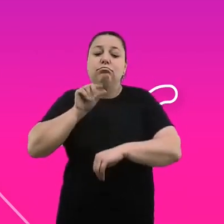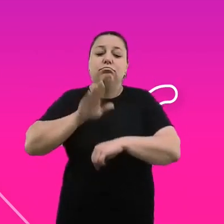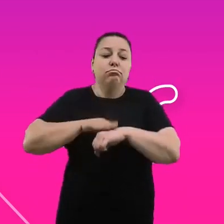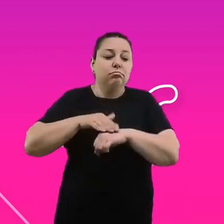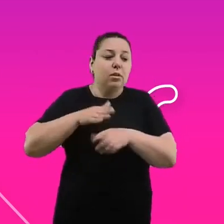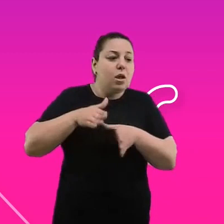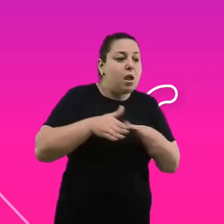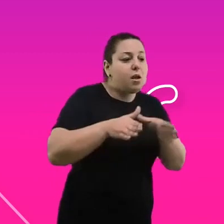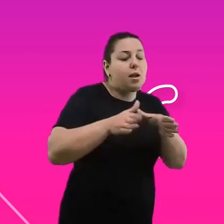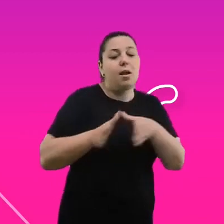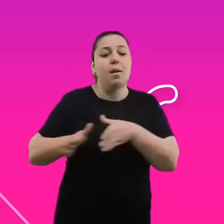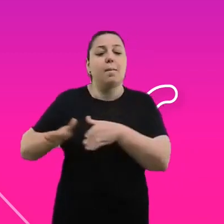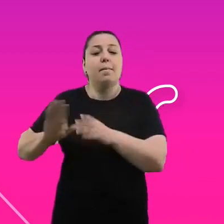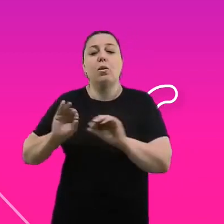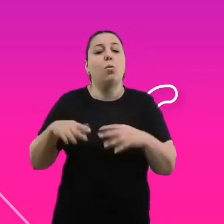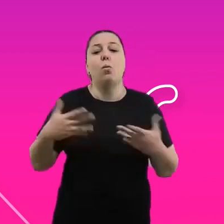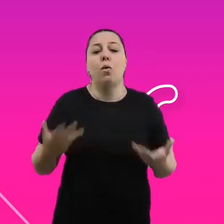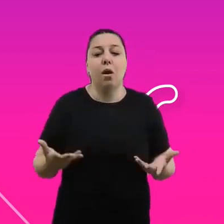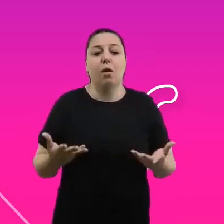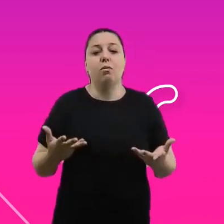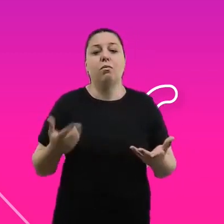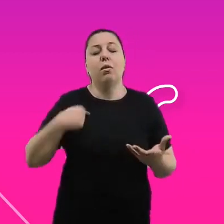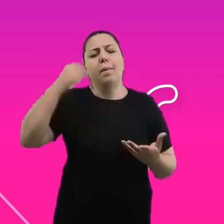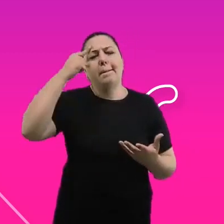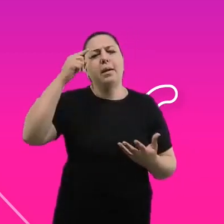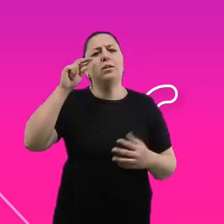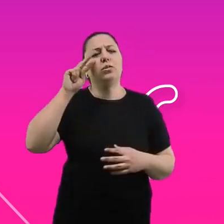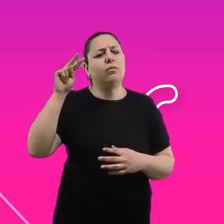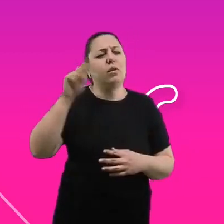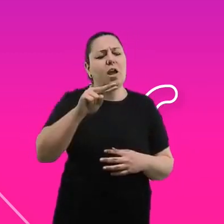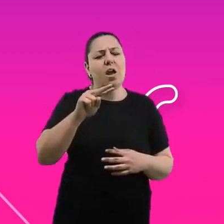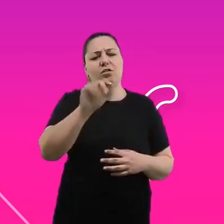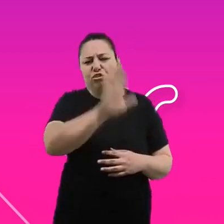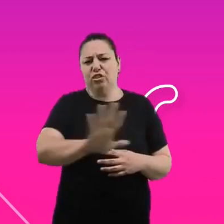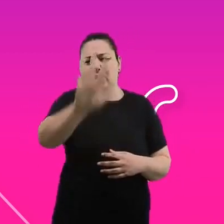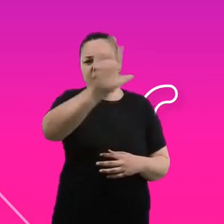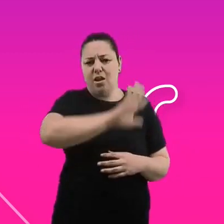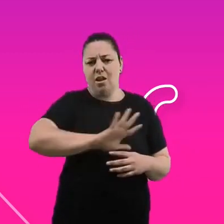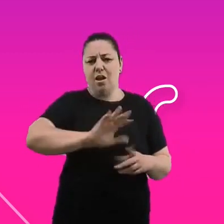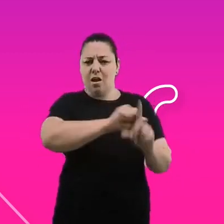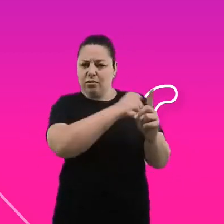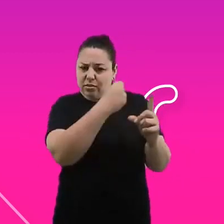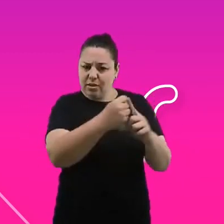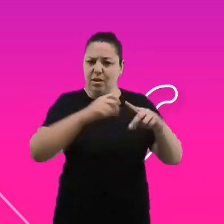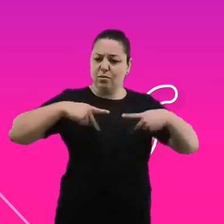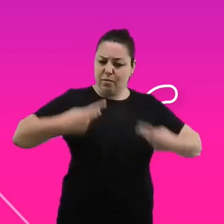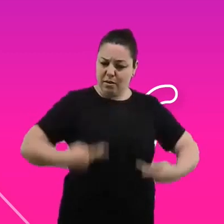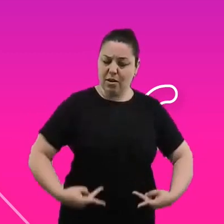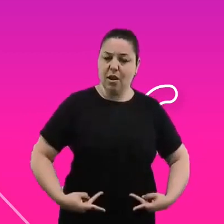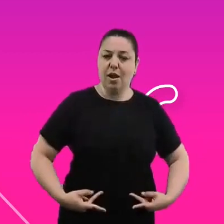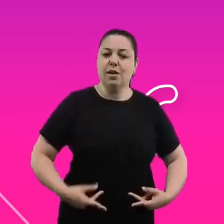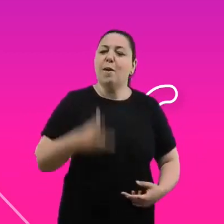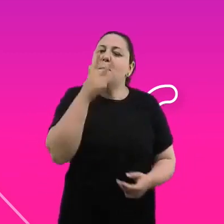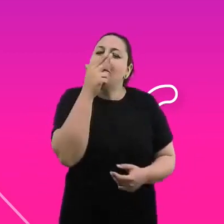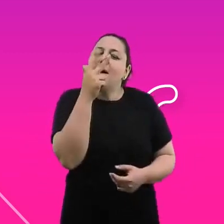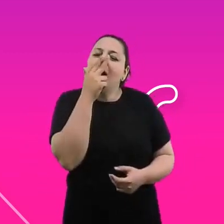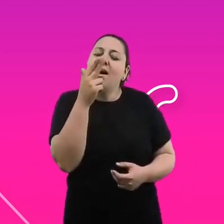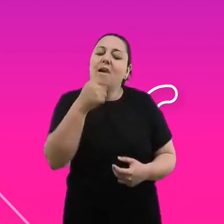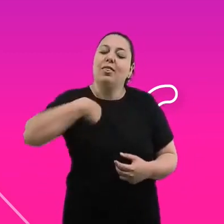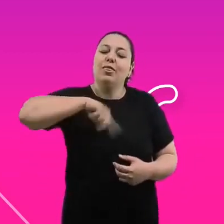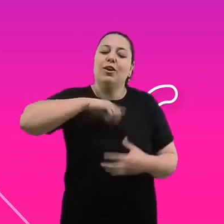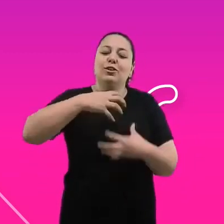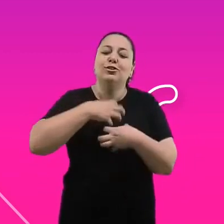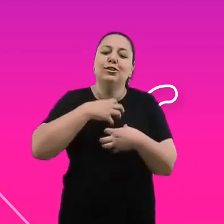maneira geral, a humanidade, a gente está passando por uma fase muito adolescente ainda. A gente tem muita informação, né,